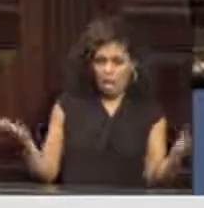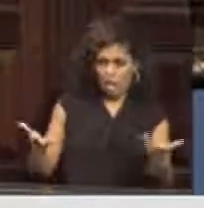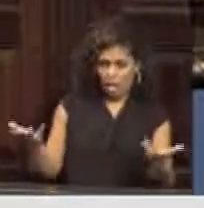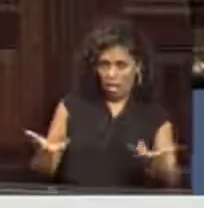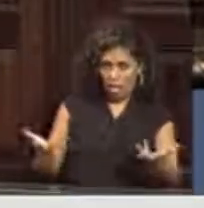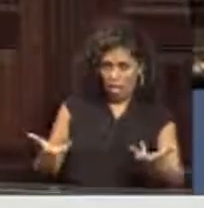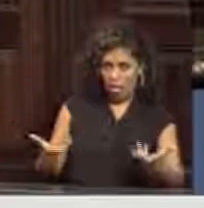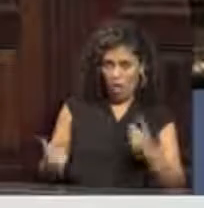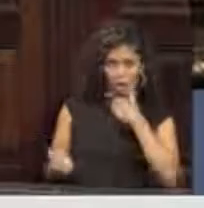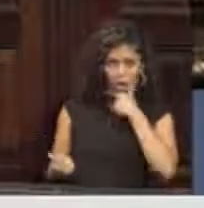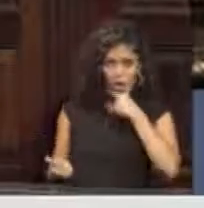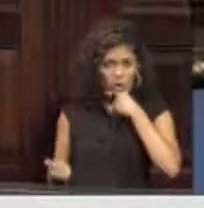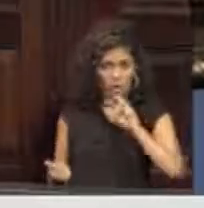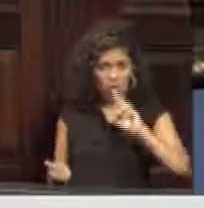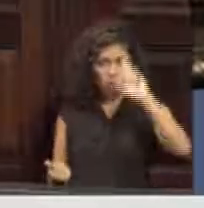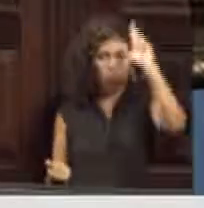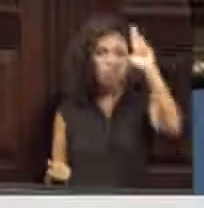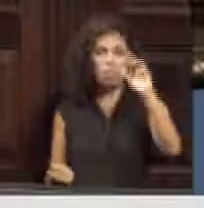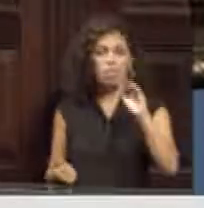exaltando o senhor Pedro Parente,